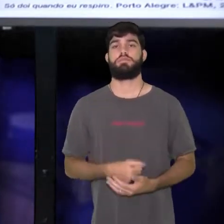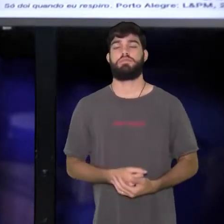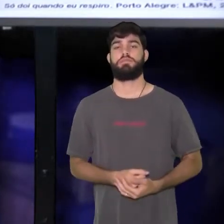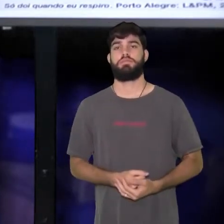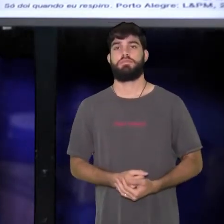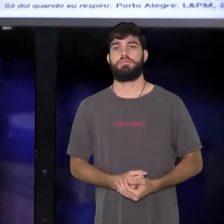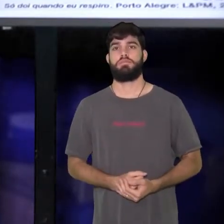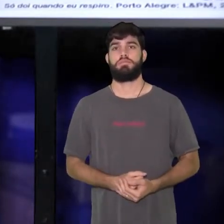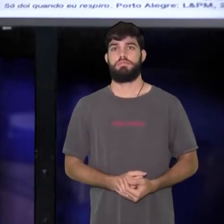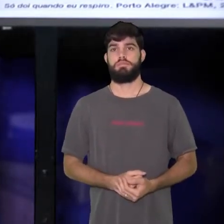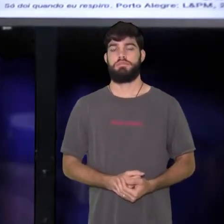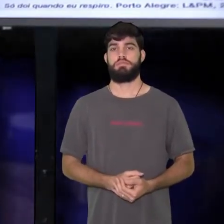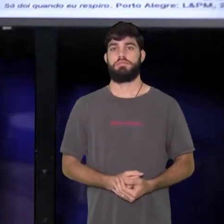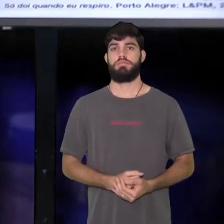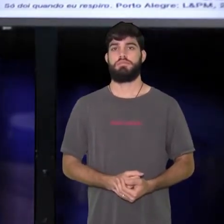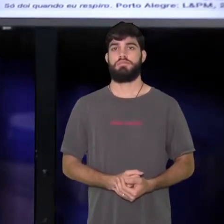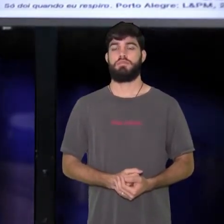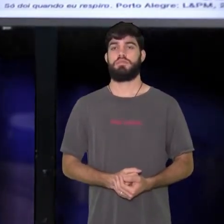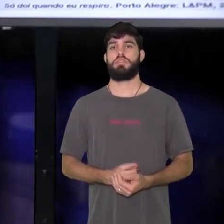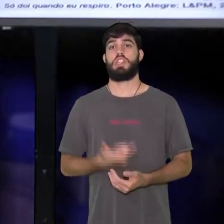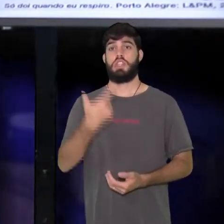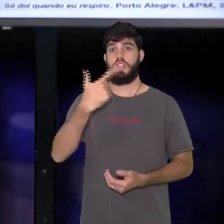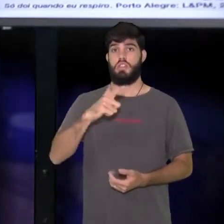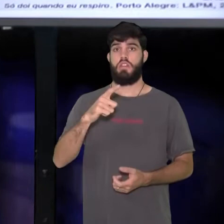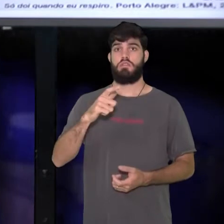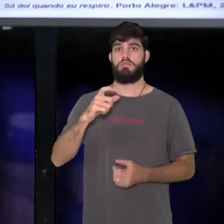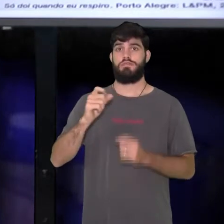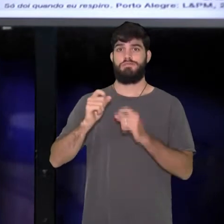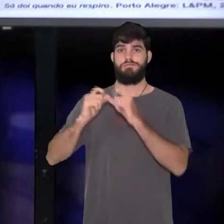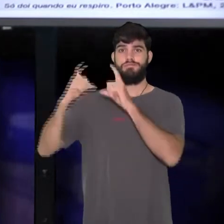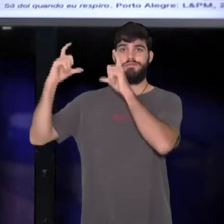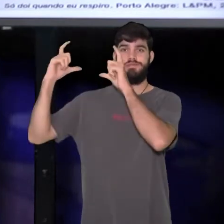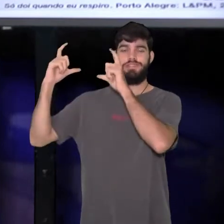Mais uma vez, balões de pensamento,